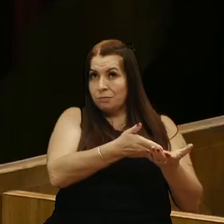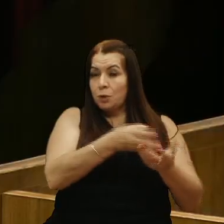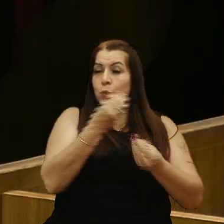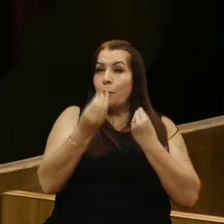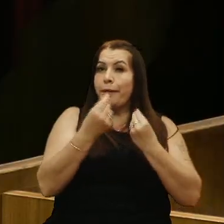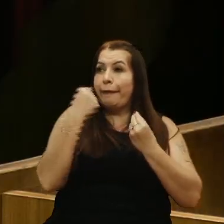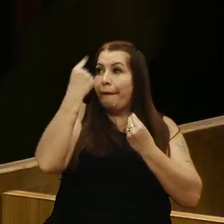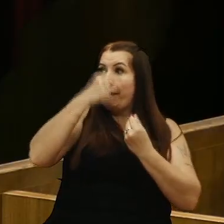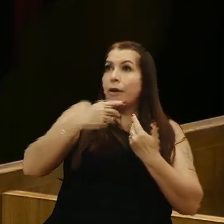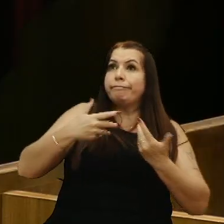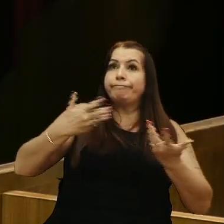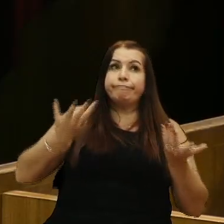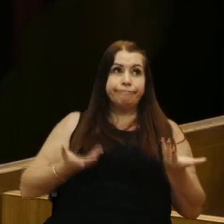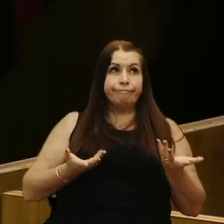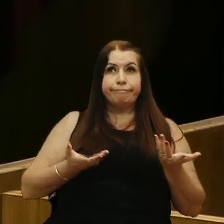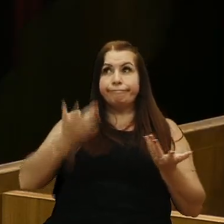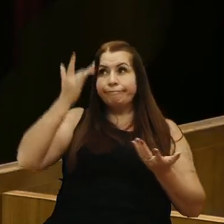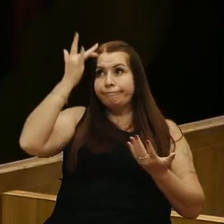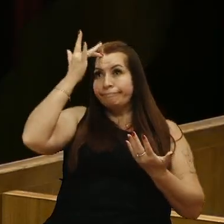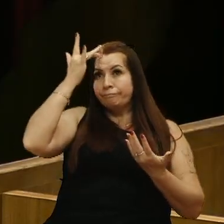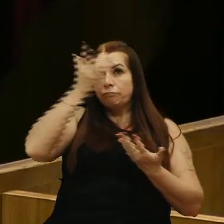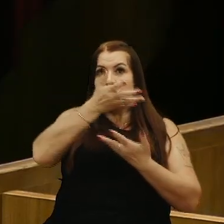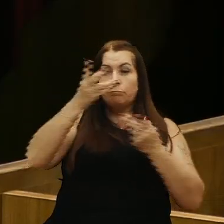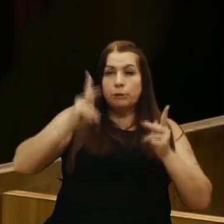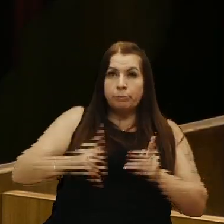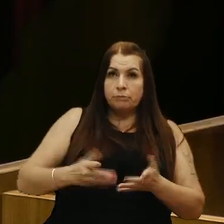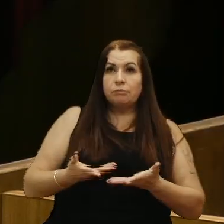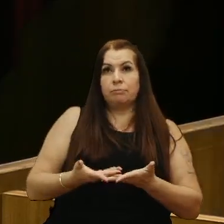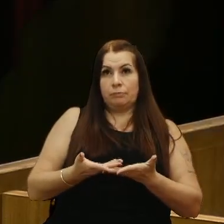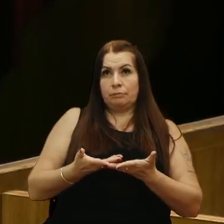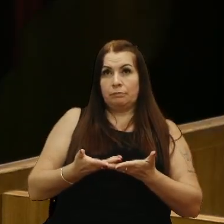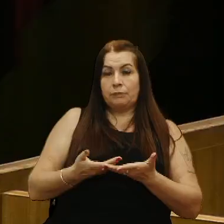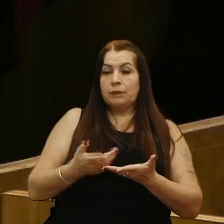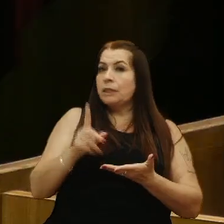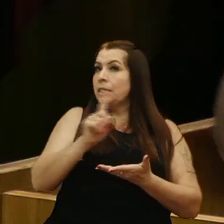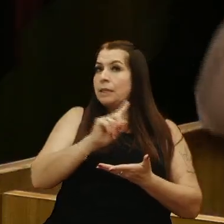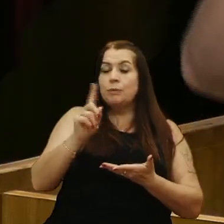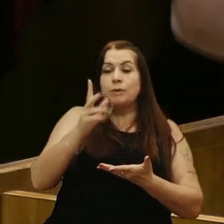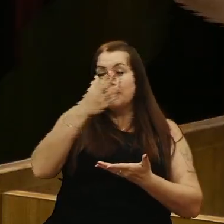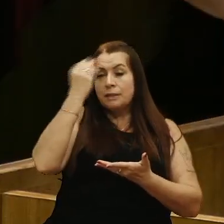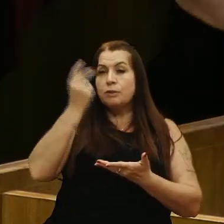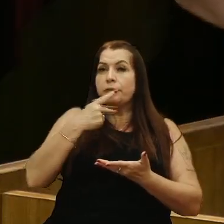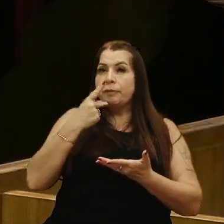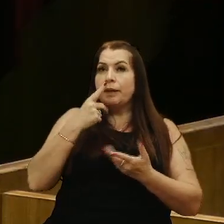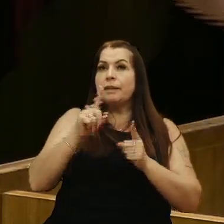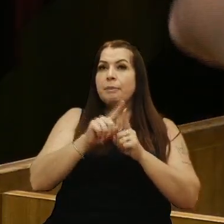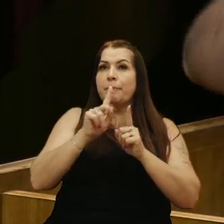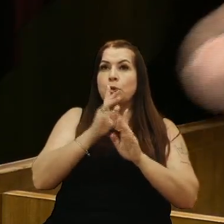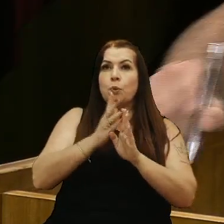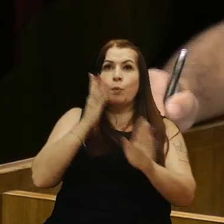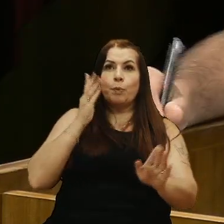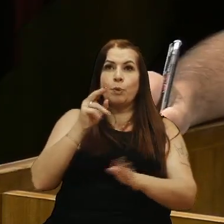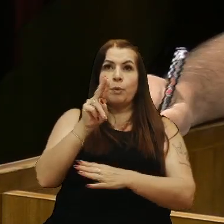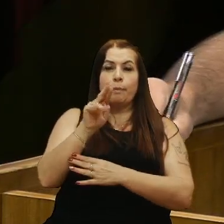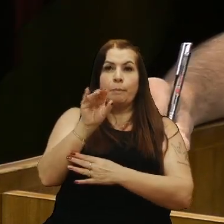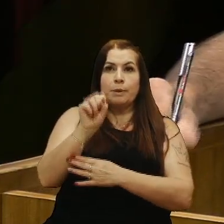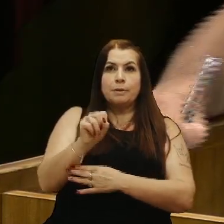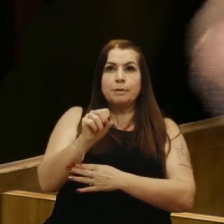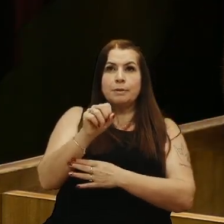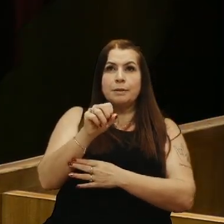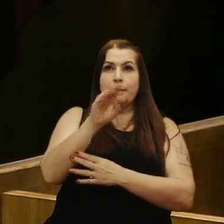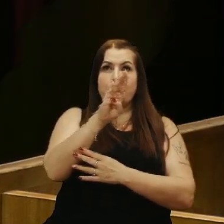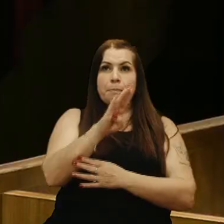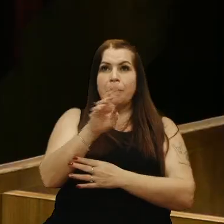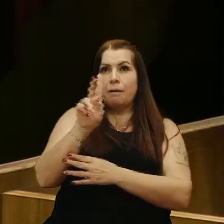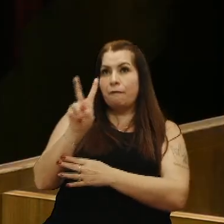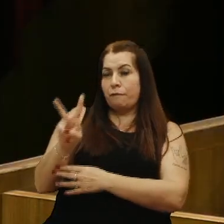que cara que eu vou olhar para essas pessoas? Sem falar nas pessoas que estão na fila lá da UBS do Bela Vista,